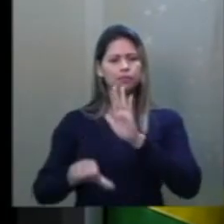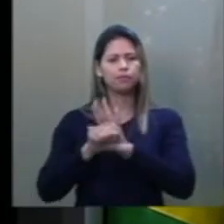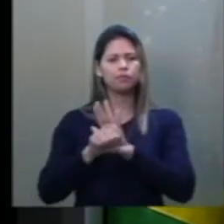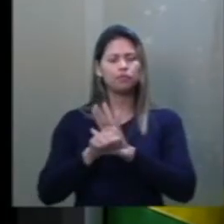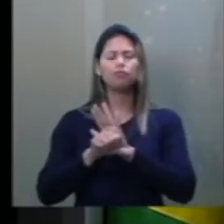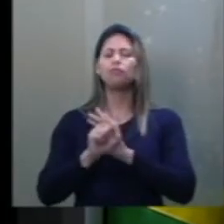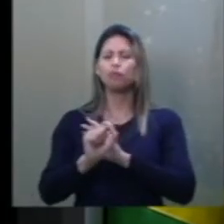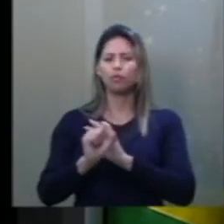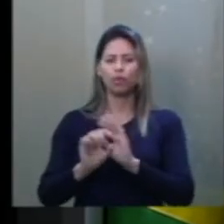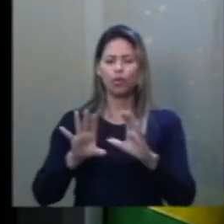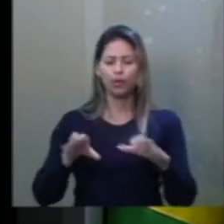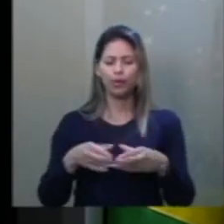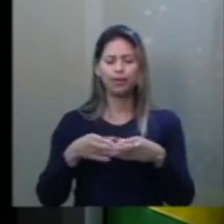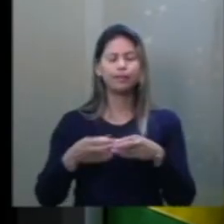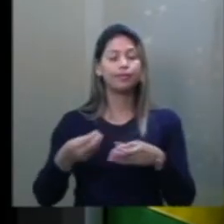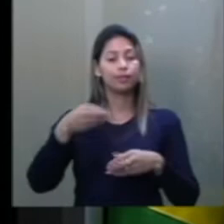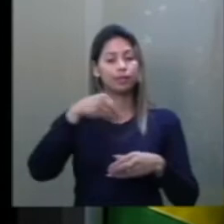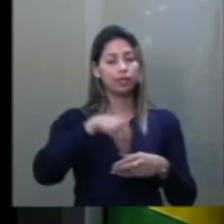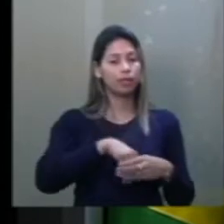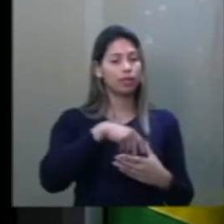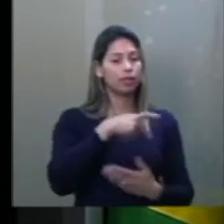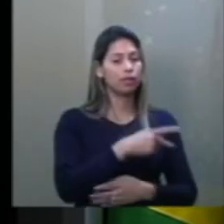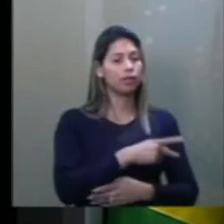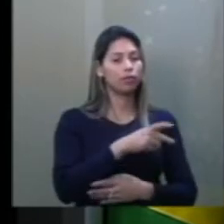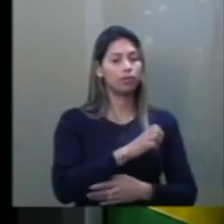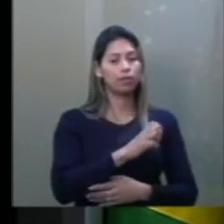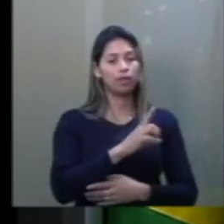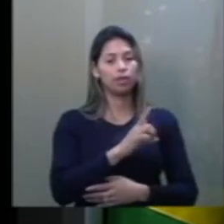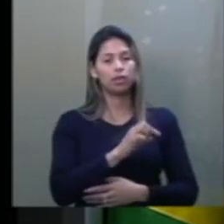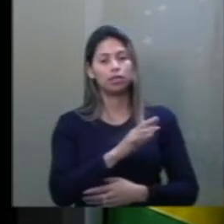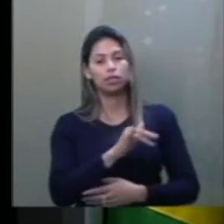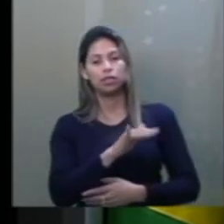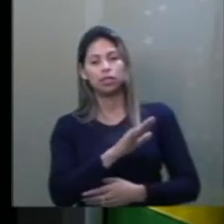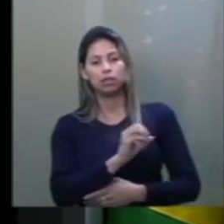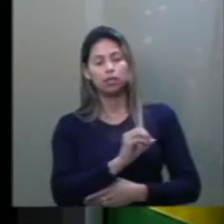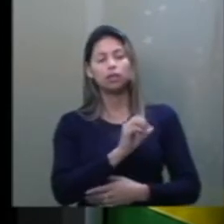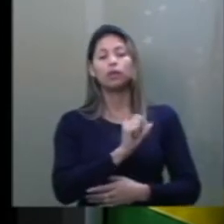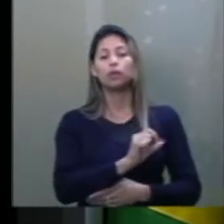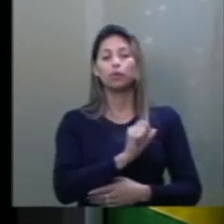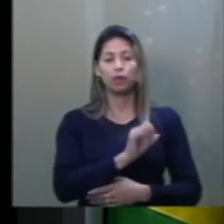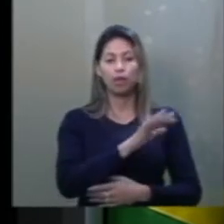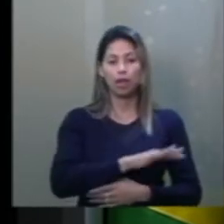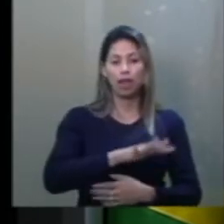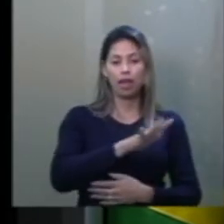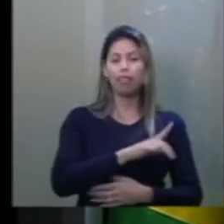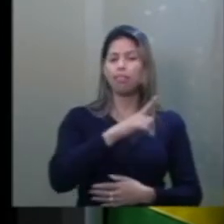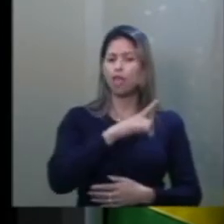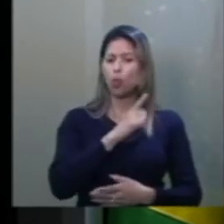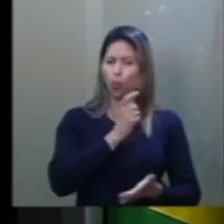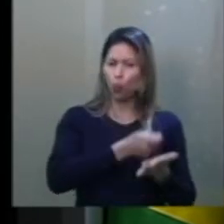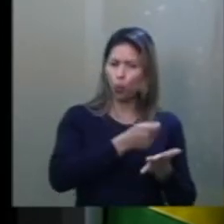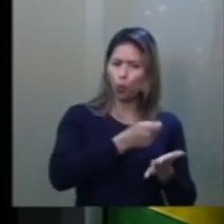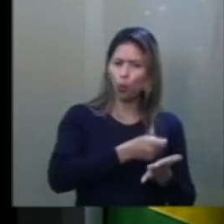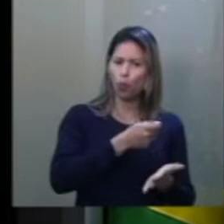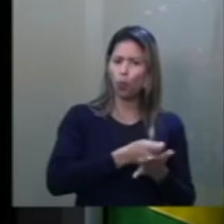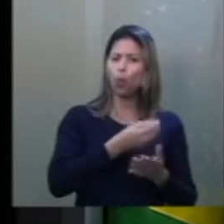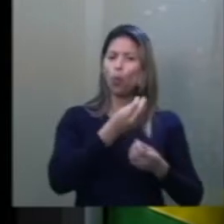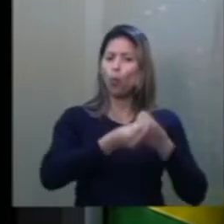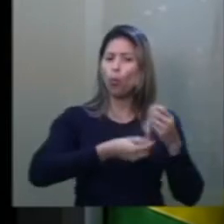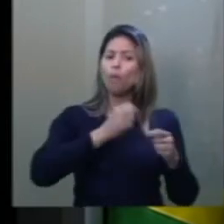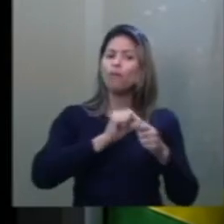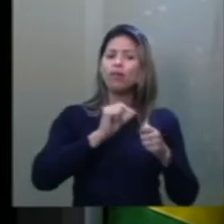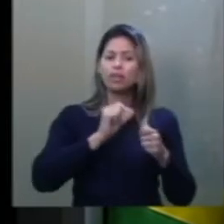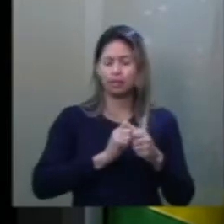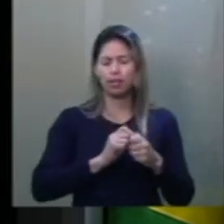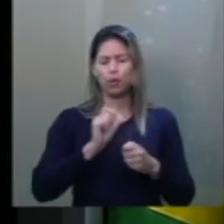organizada dentro dos presídios, denominando tais constatações de